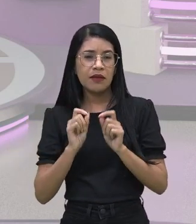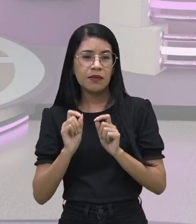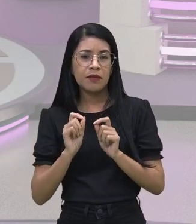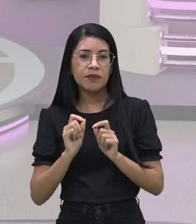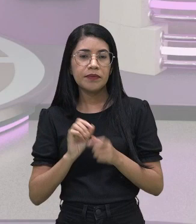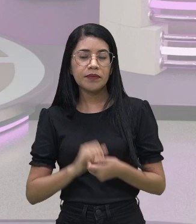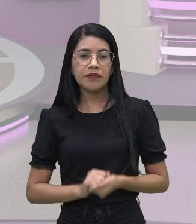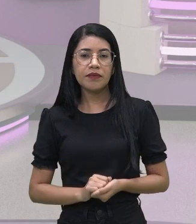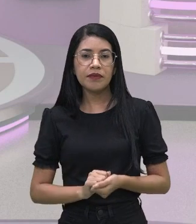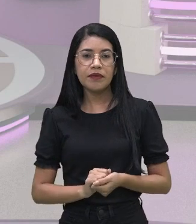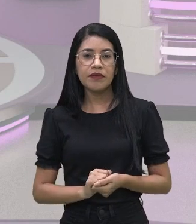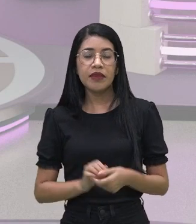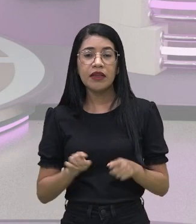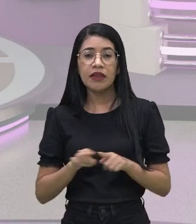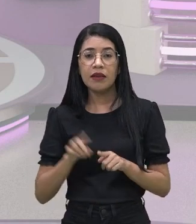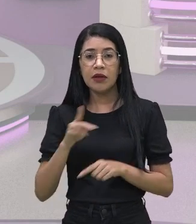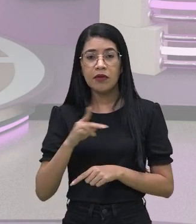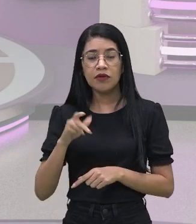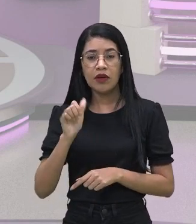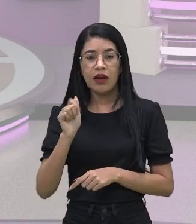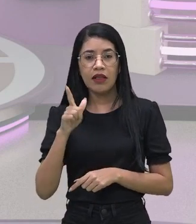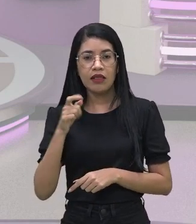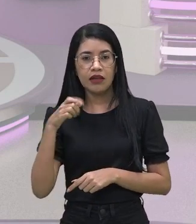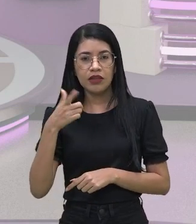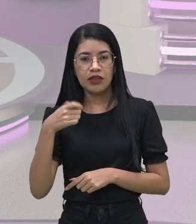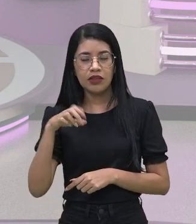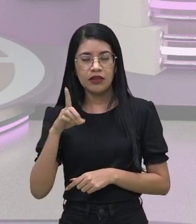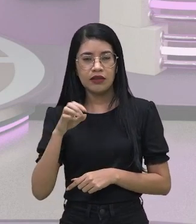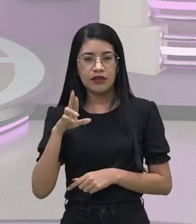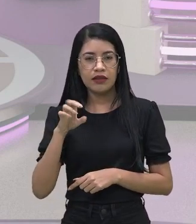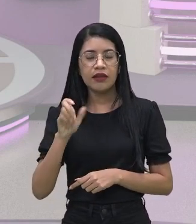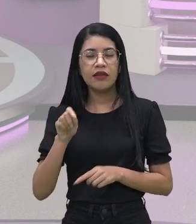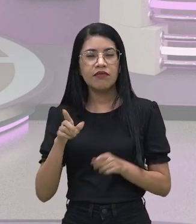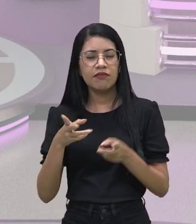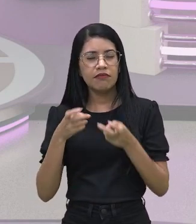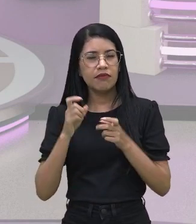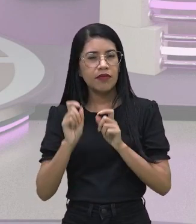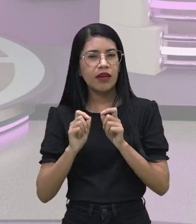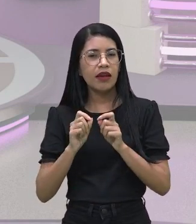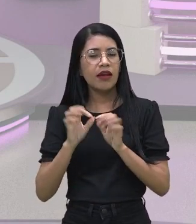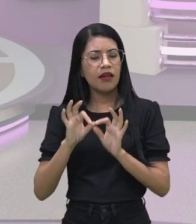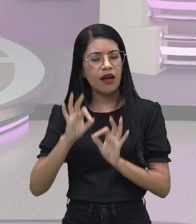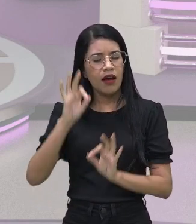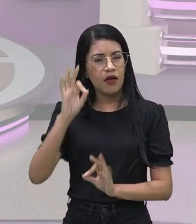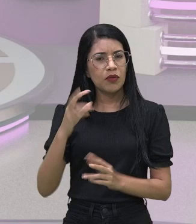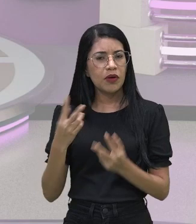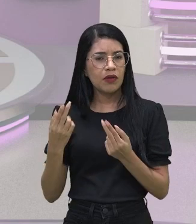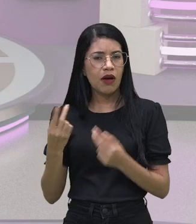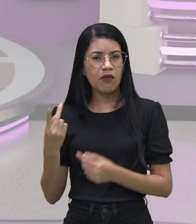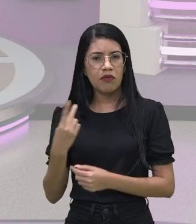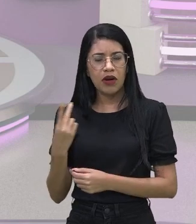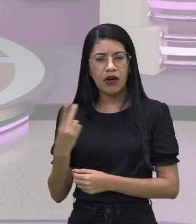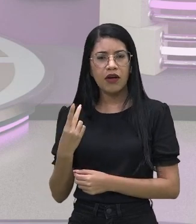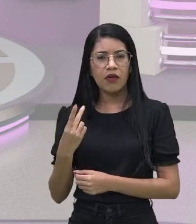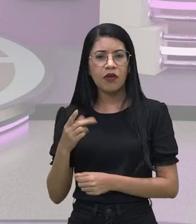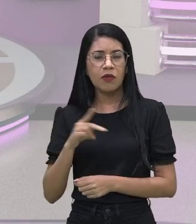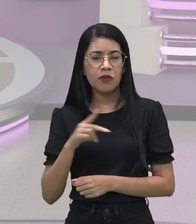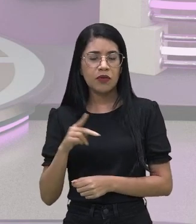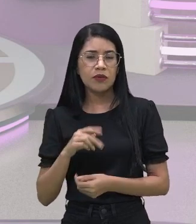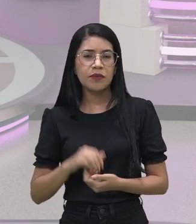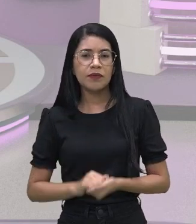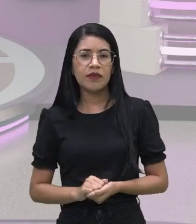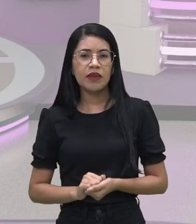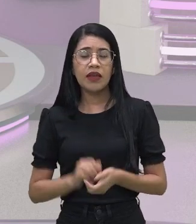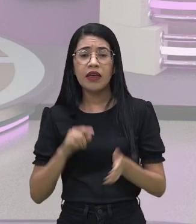perceber. O professor Alexandre também. E que vocês já perceberam, eu vou ter a mesma altura do professor Alexandre. E fica